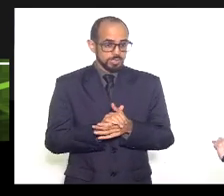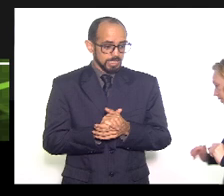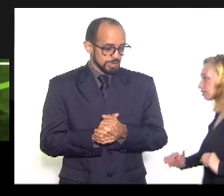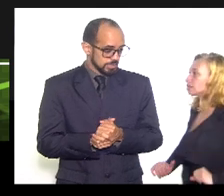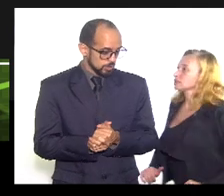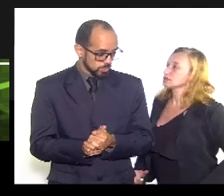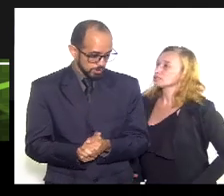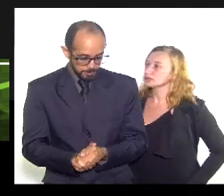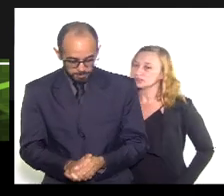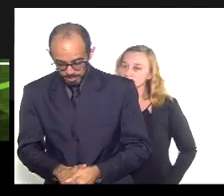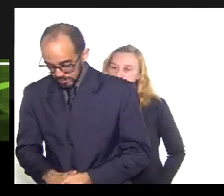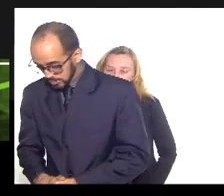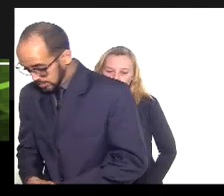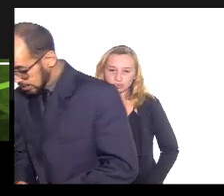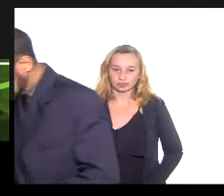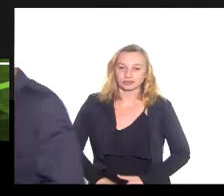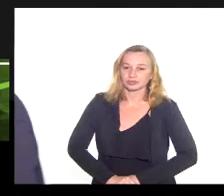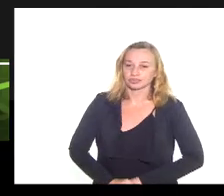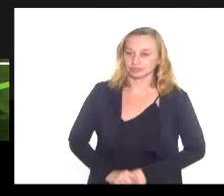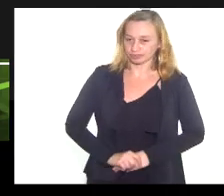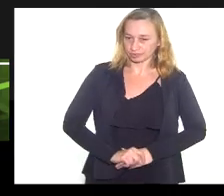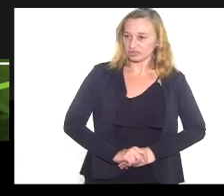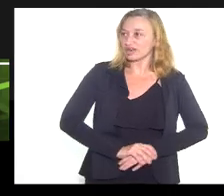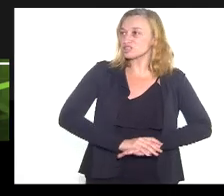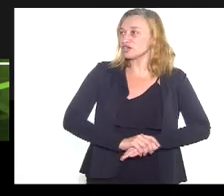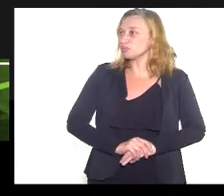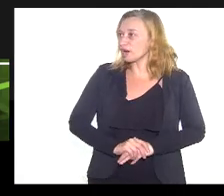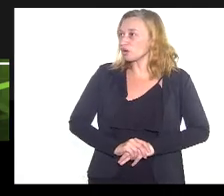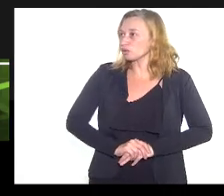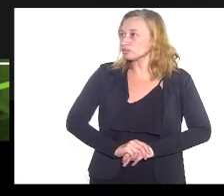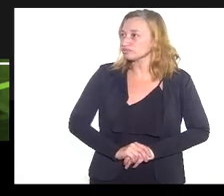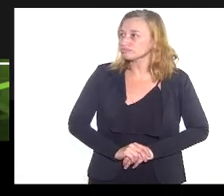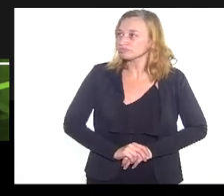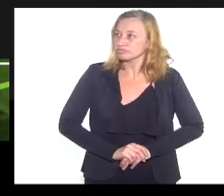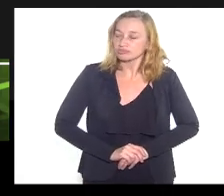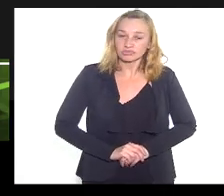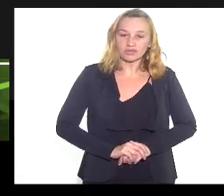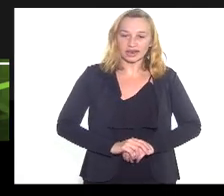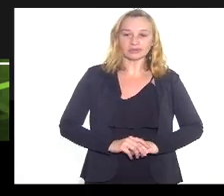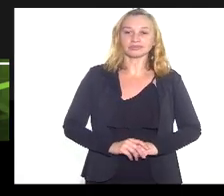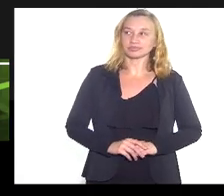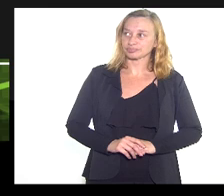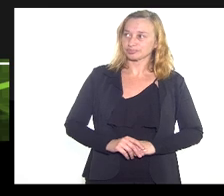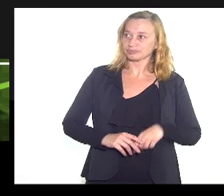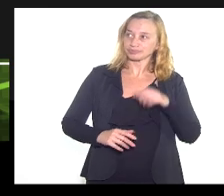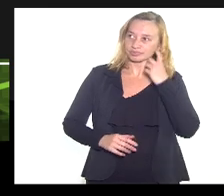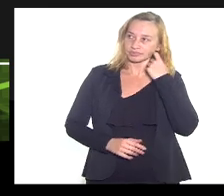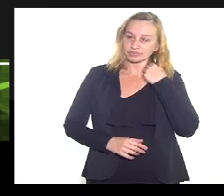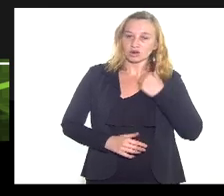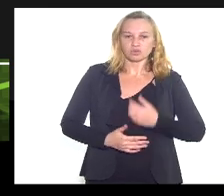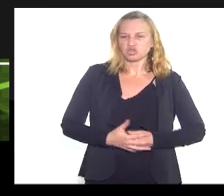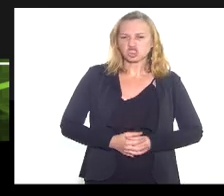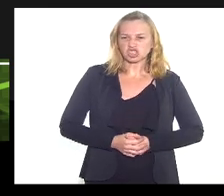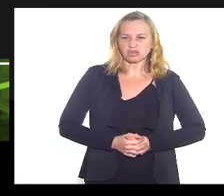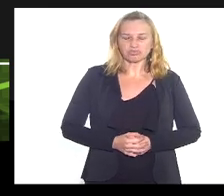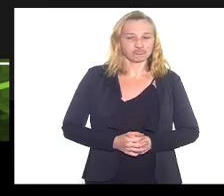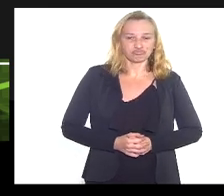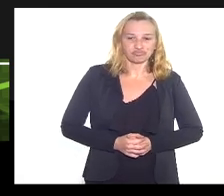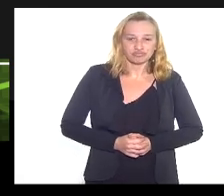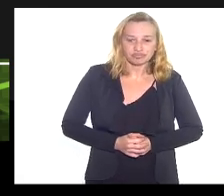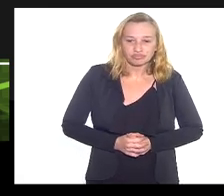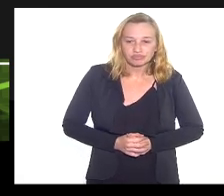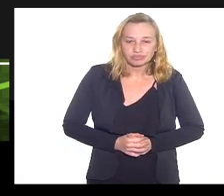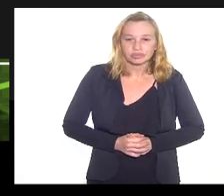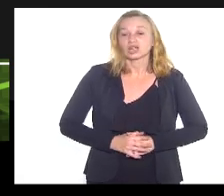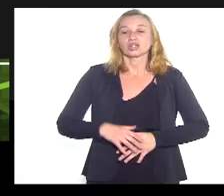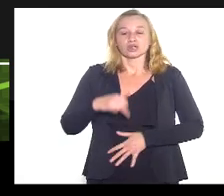pergunta teórica, porque hoje, novamente, não temos essa situação no caso de um projeto operado pela Total no Rio de